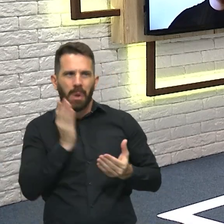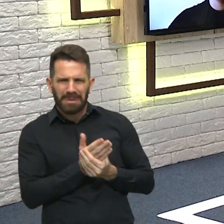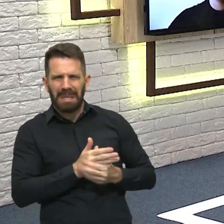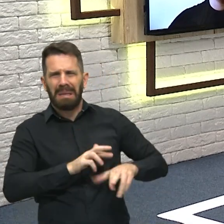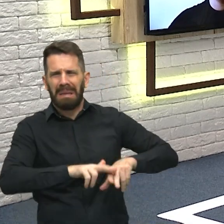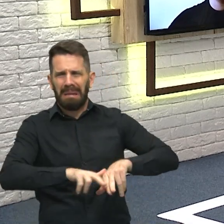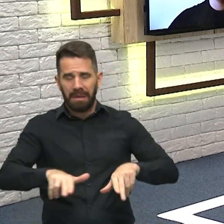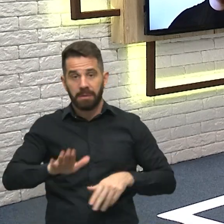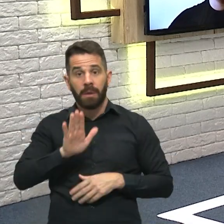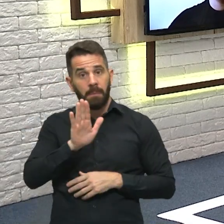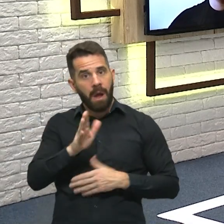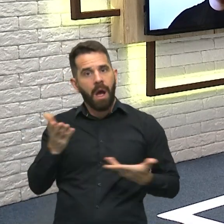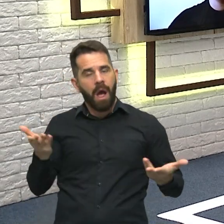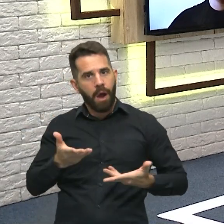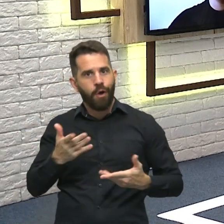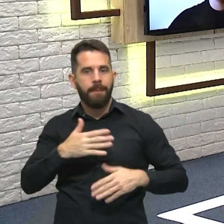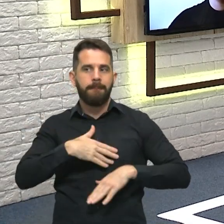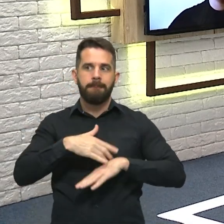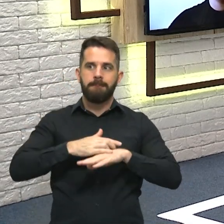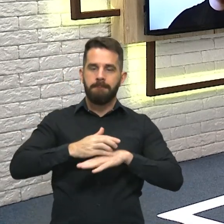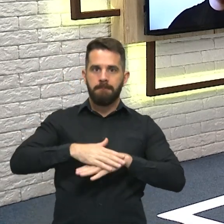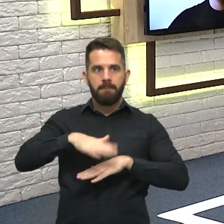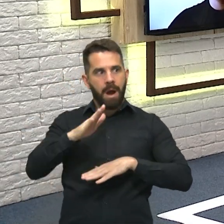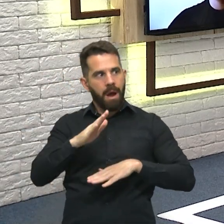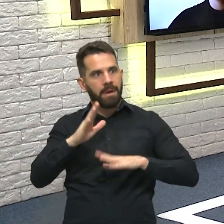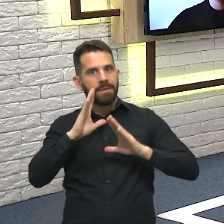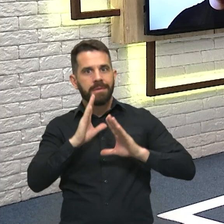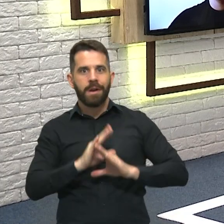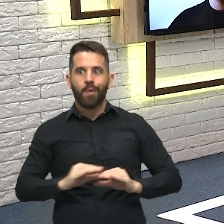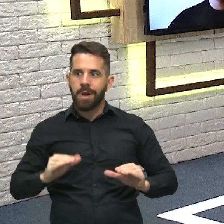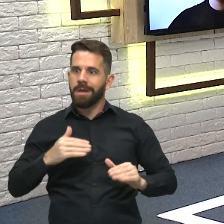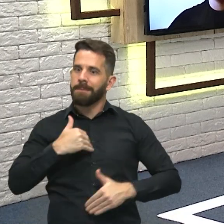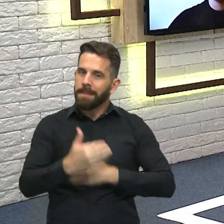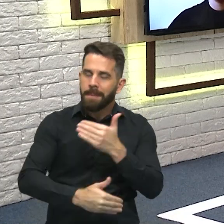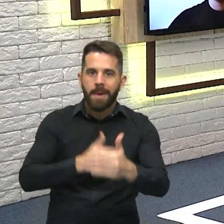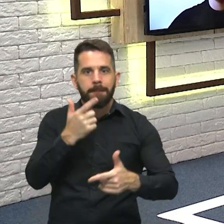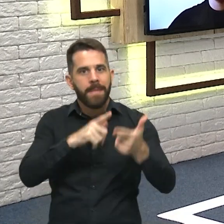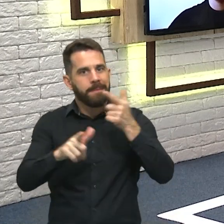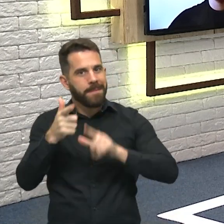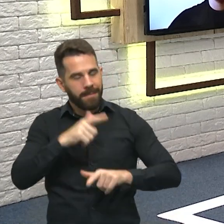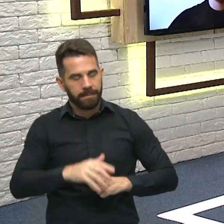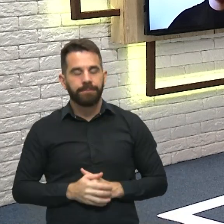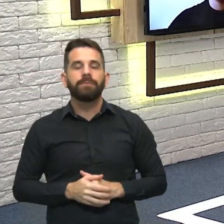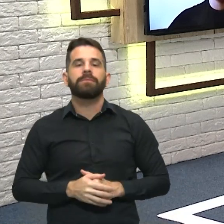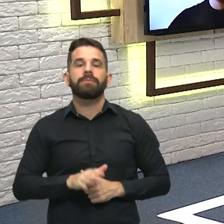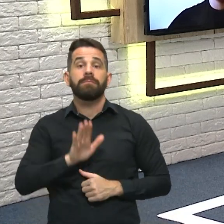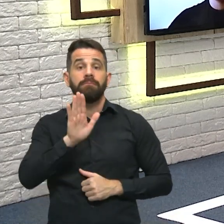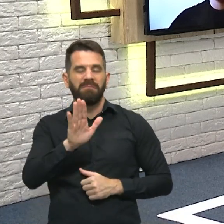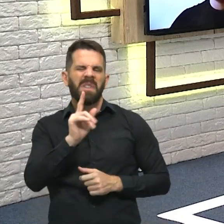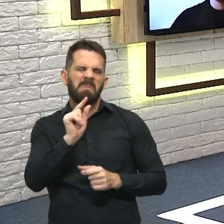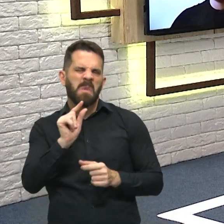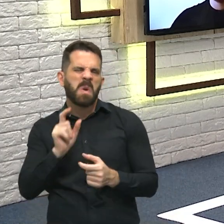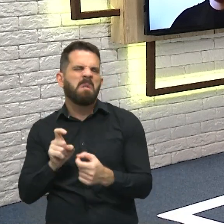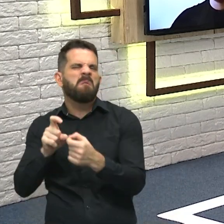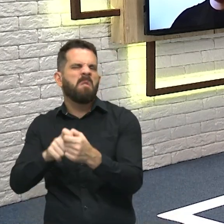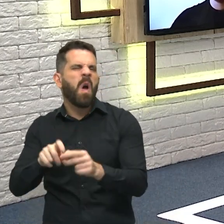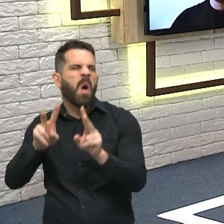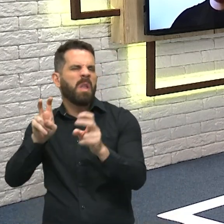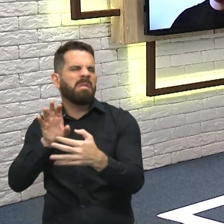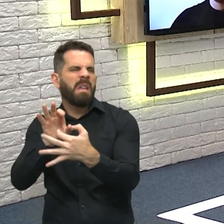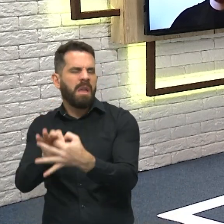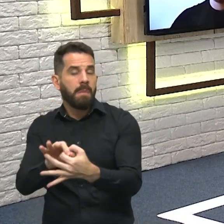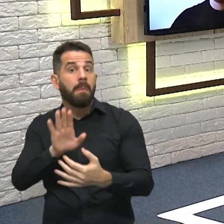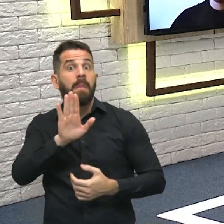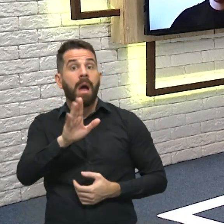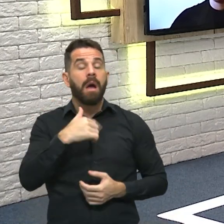está de uma maneira mais tranquila. Agora a gente retoma, inclusive, sobre isso, que agora eu quero perguntar para o João Gabriel a respeito dessa